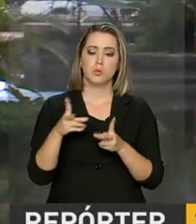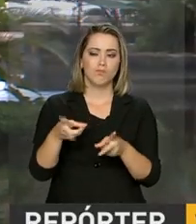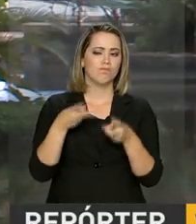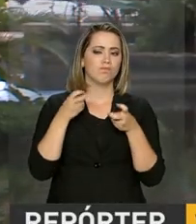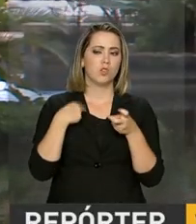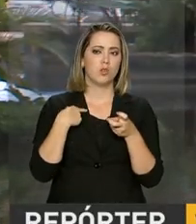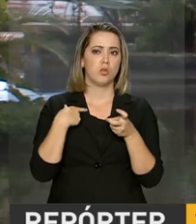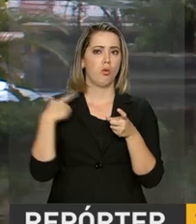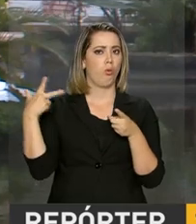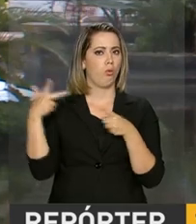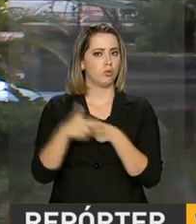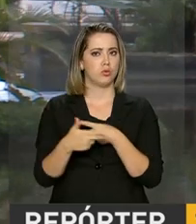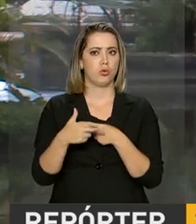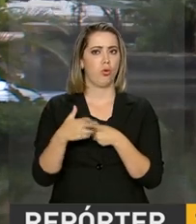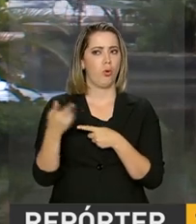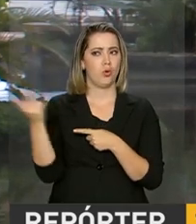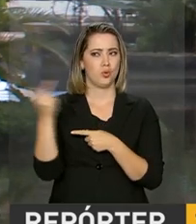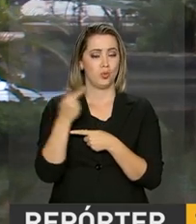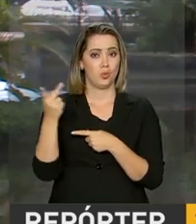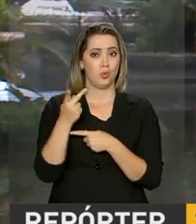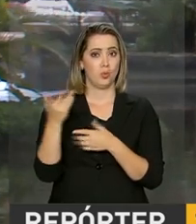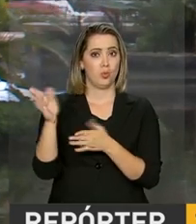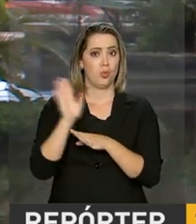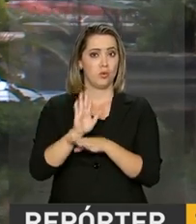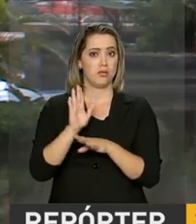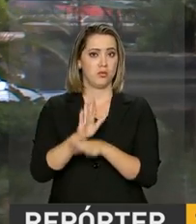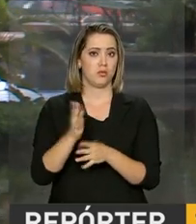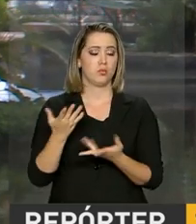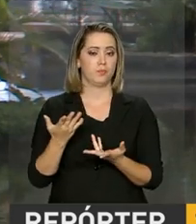previsão de restrição para a acumulação de benefícios